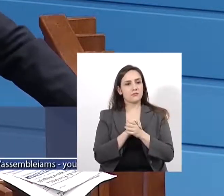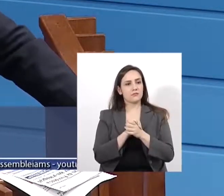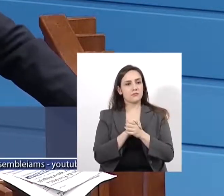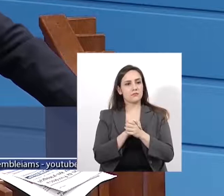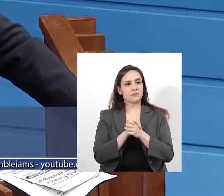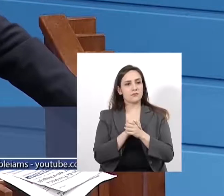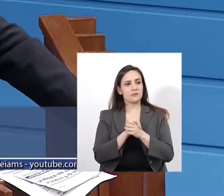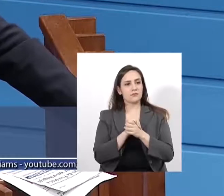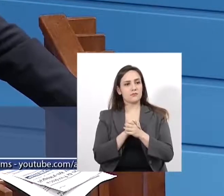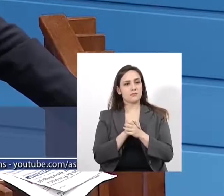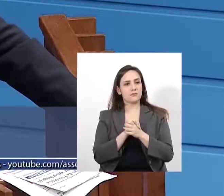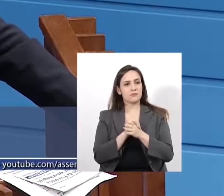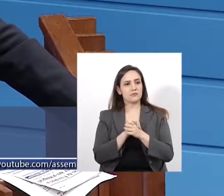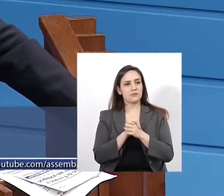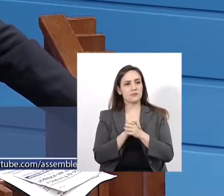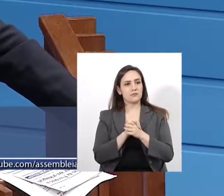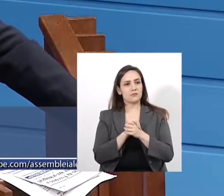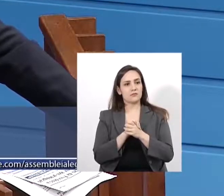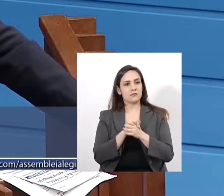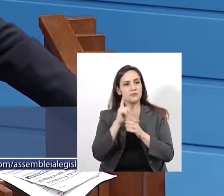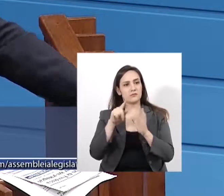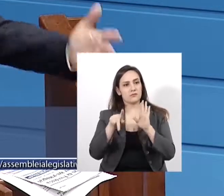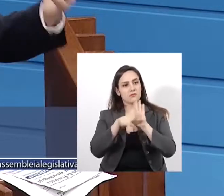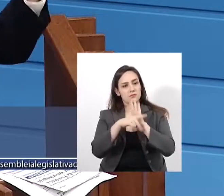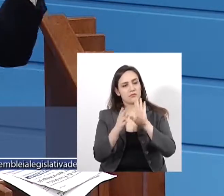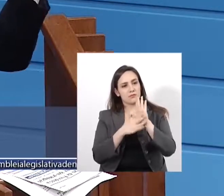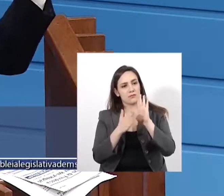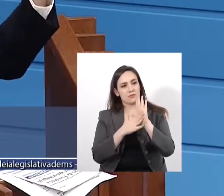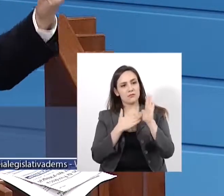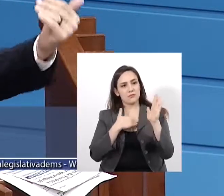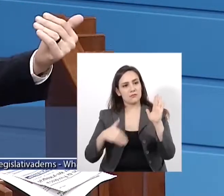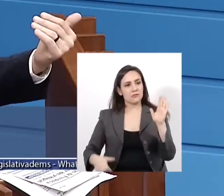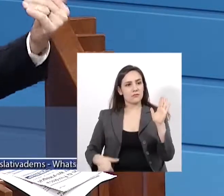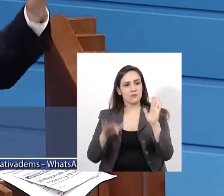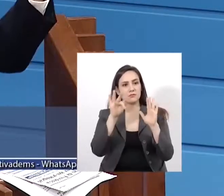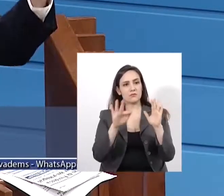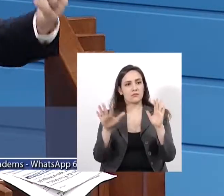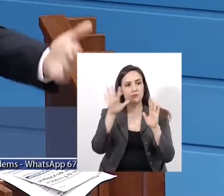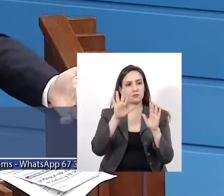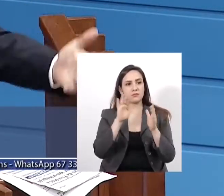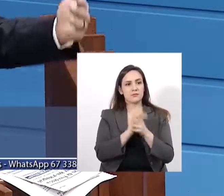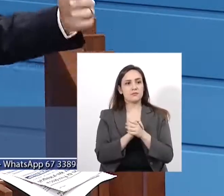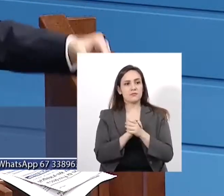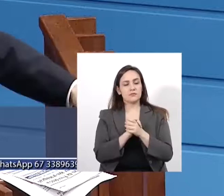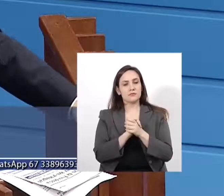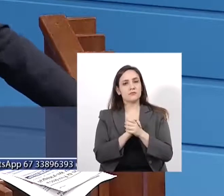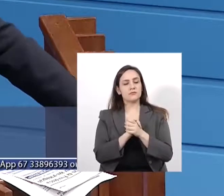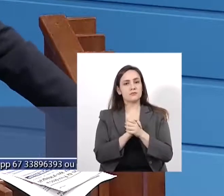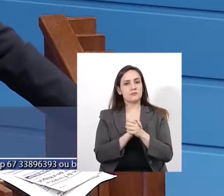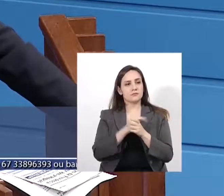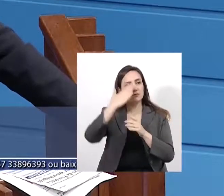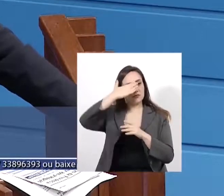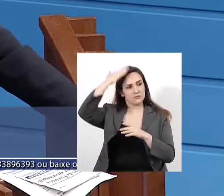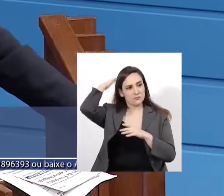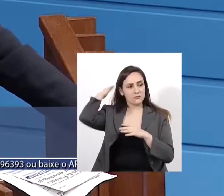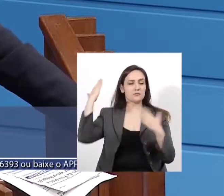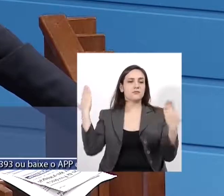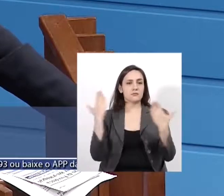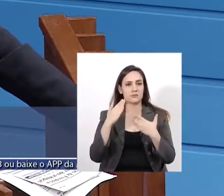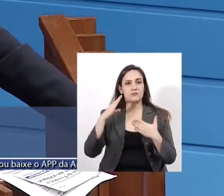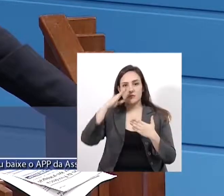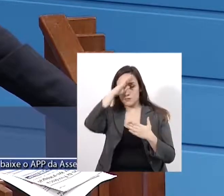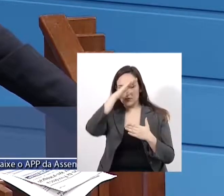da proposta do governo federal, já desde o governo Michel Temer e agora no governo